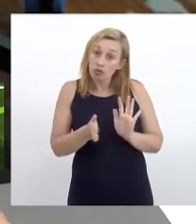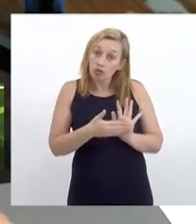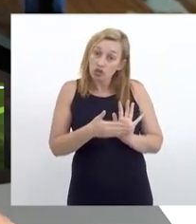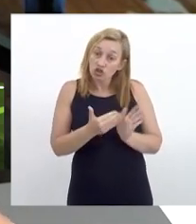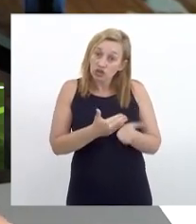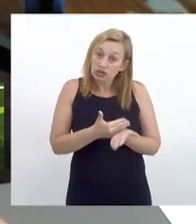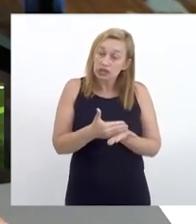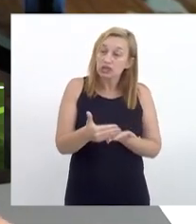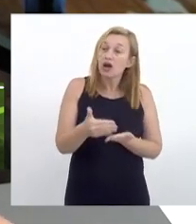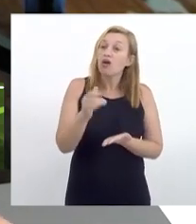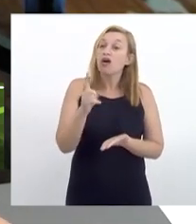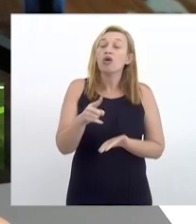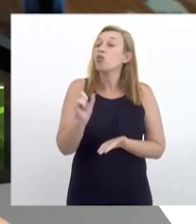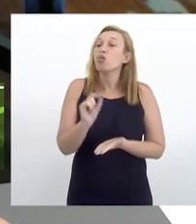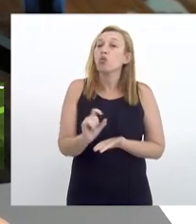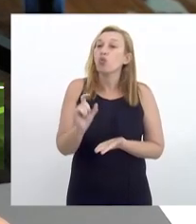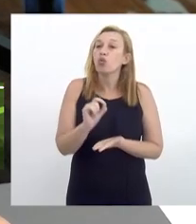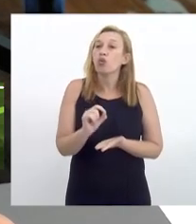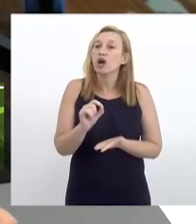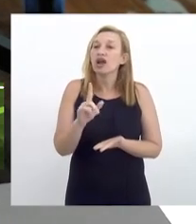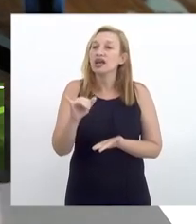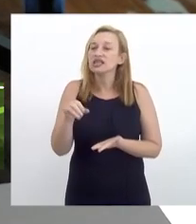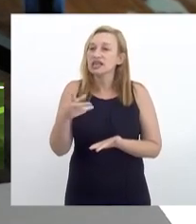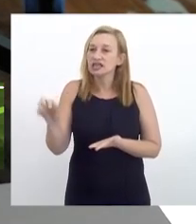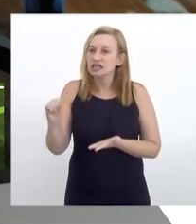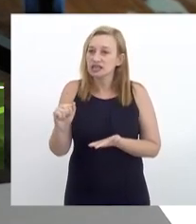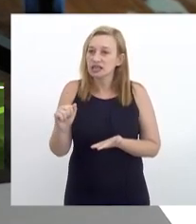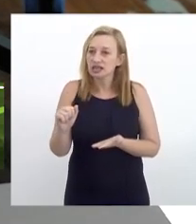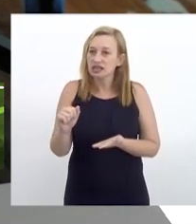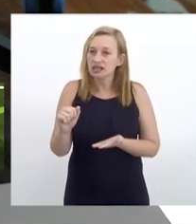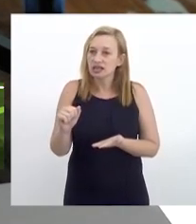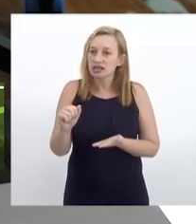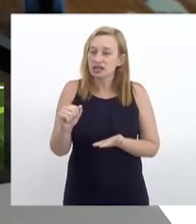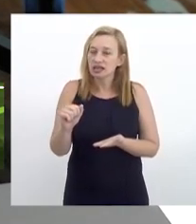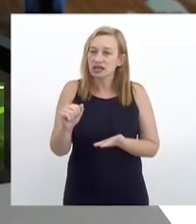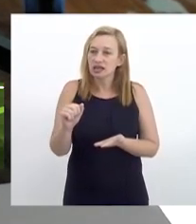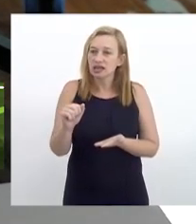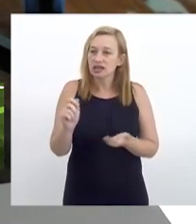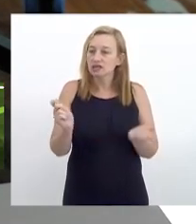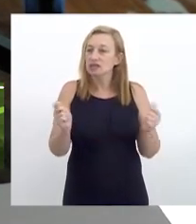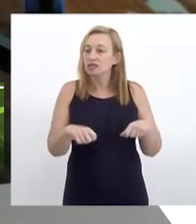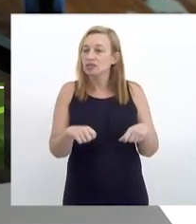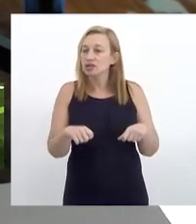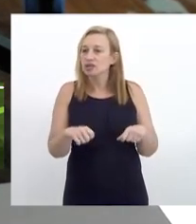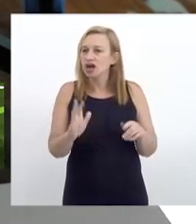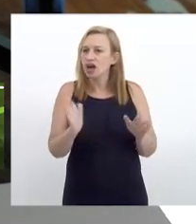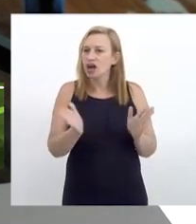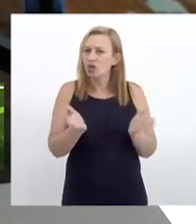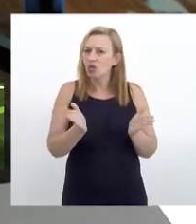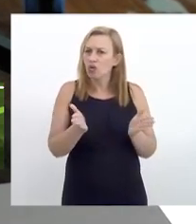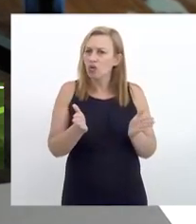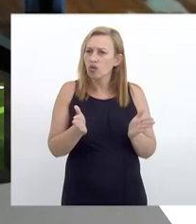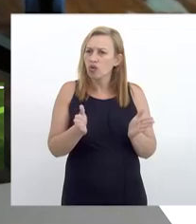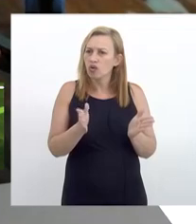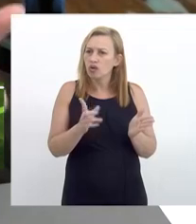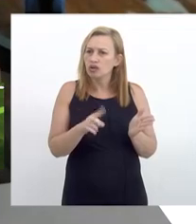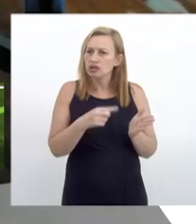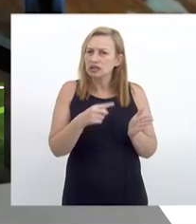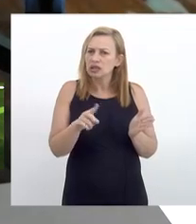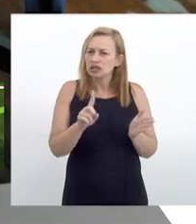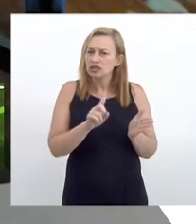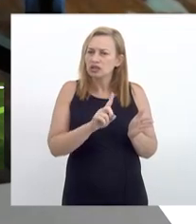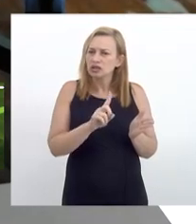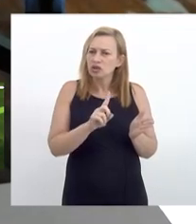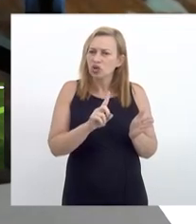Era colocar uma licença Capacitação Só que agora Como está arriscado aqui Nem os novos